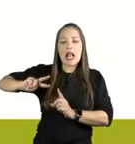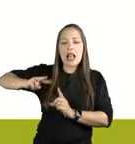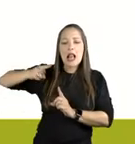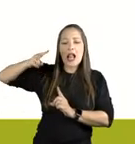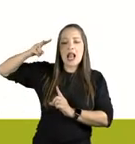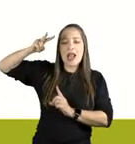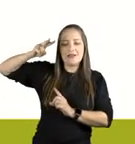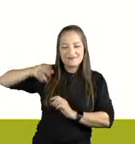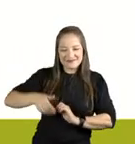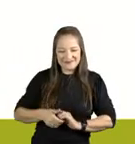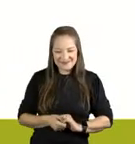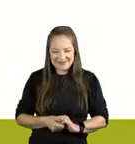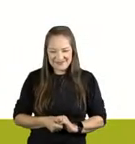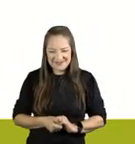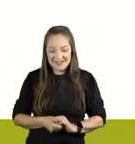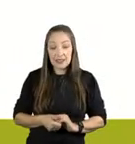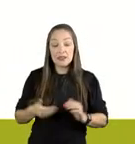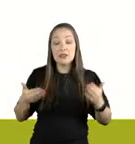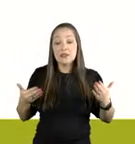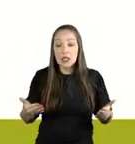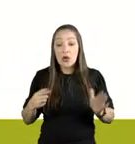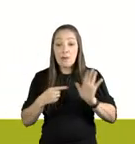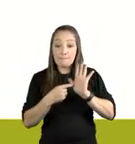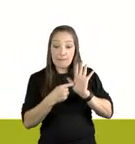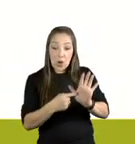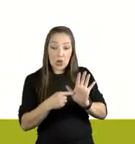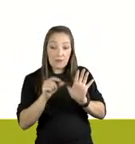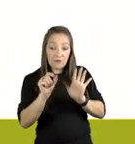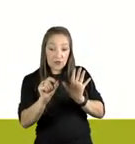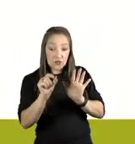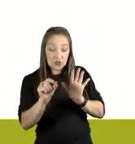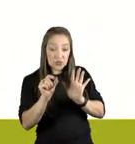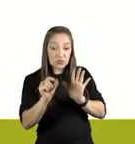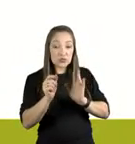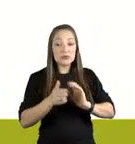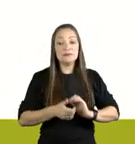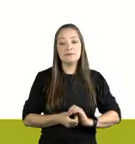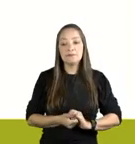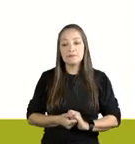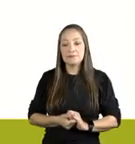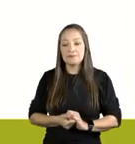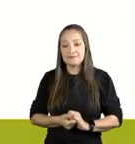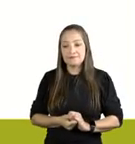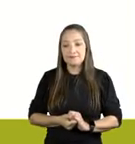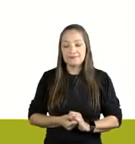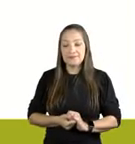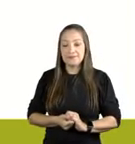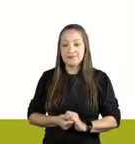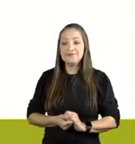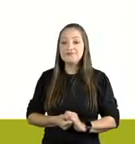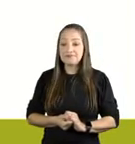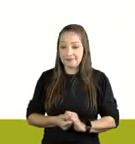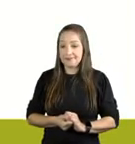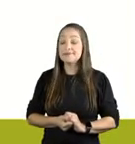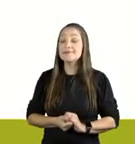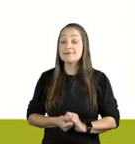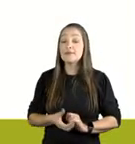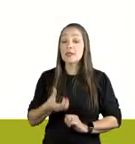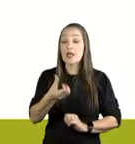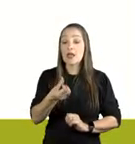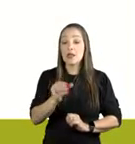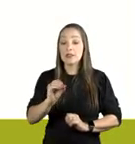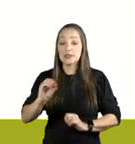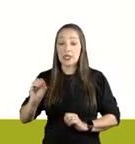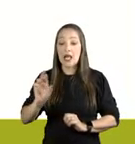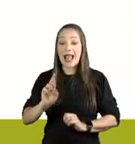rentabilidade. Então, eu vou mostrar para vocês o que acontece quando eu tenho esses mesmos